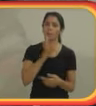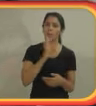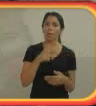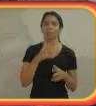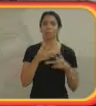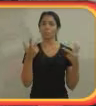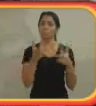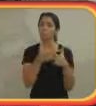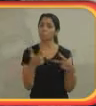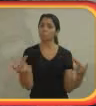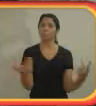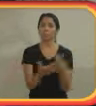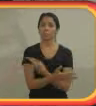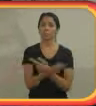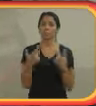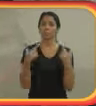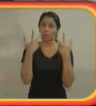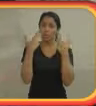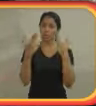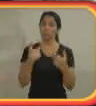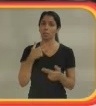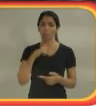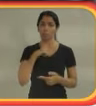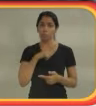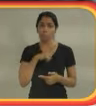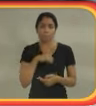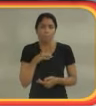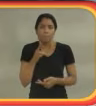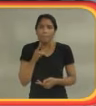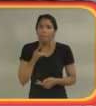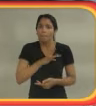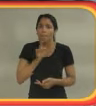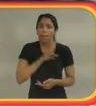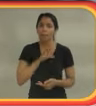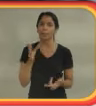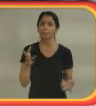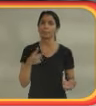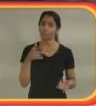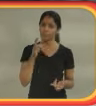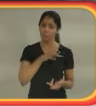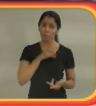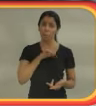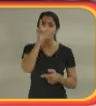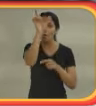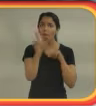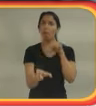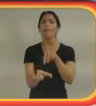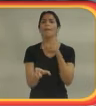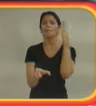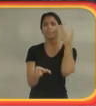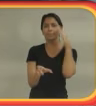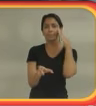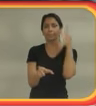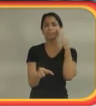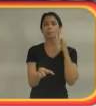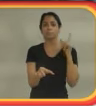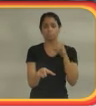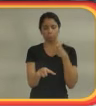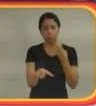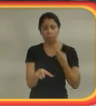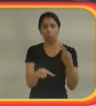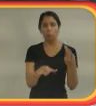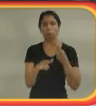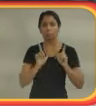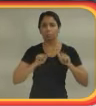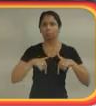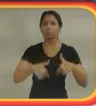a gente foi se conhecendo e aí as coisas foram acontecendo. Apesar de eu ter tido muito medo, esses medos foram entendidos por ela,